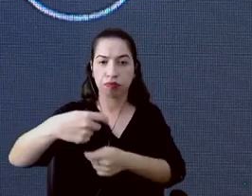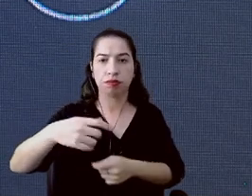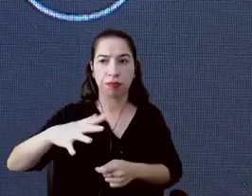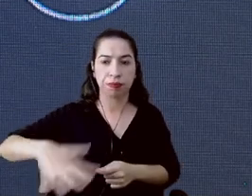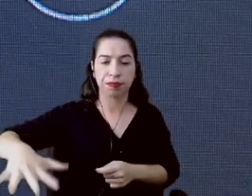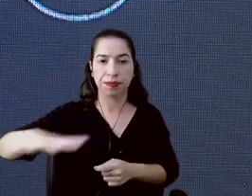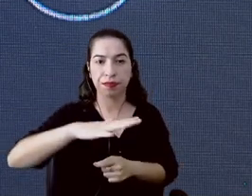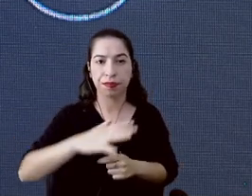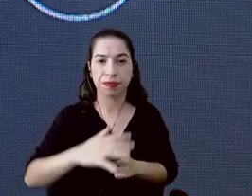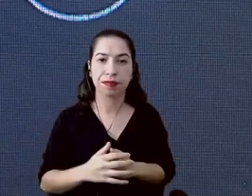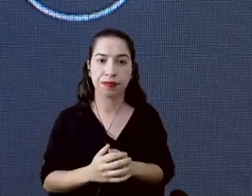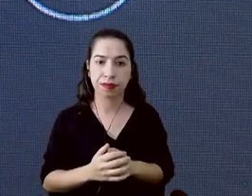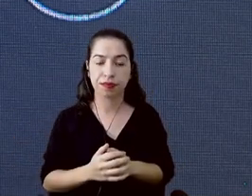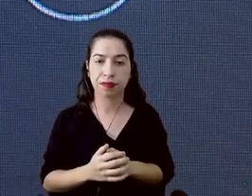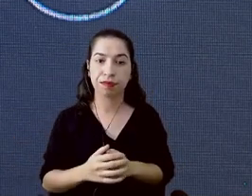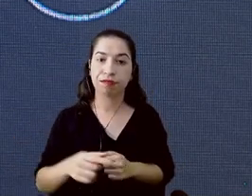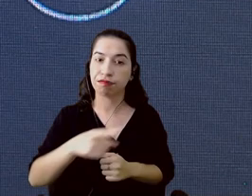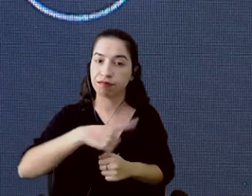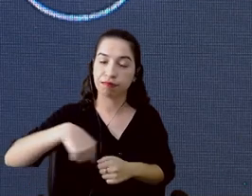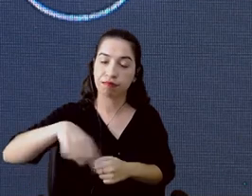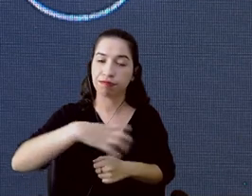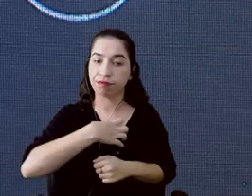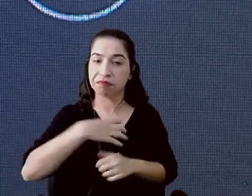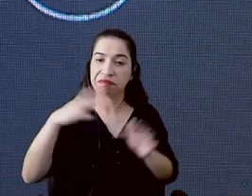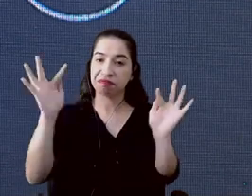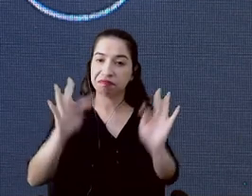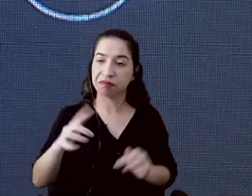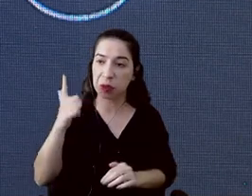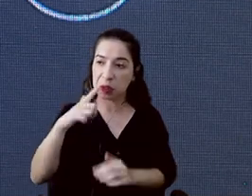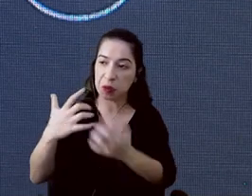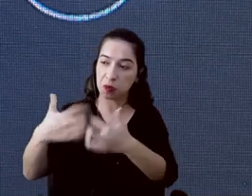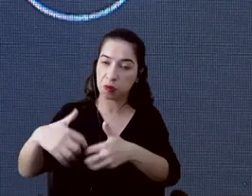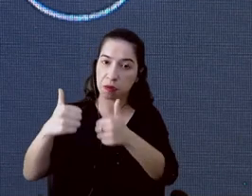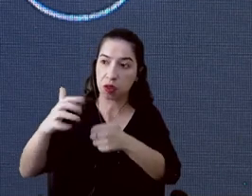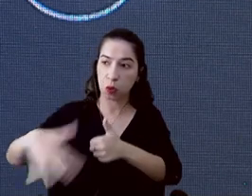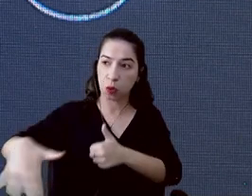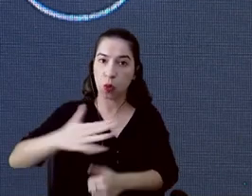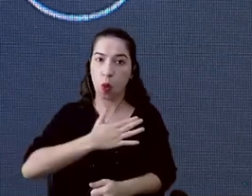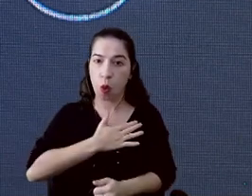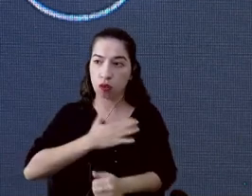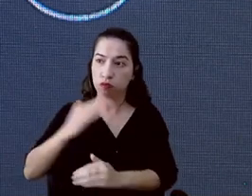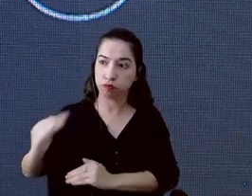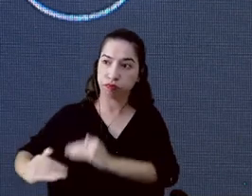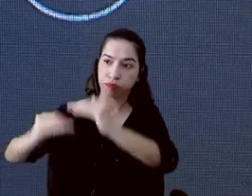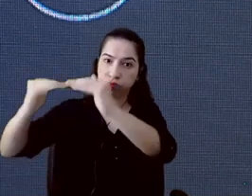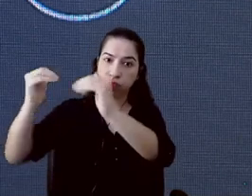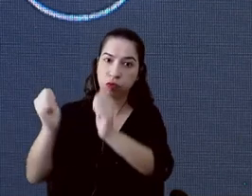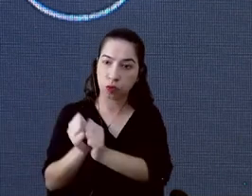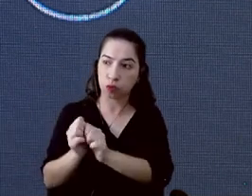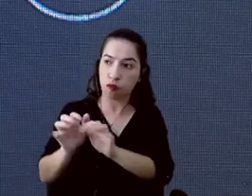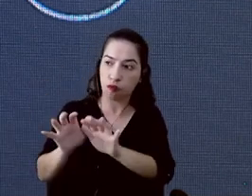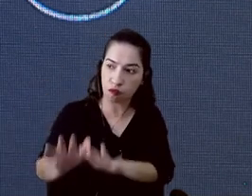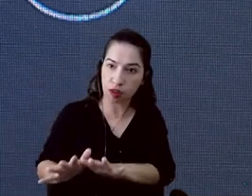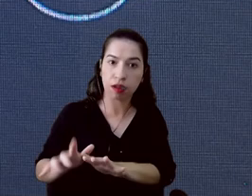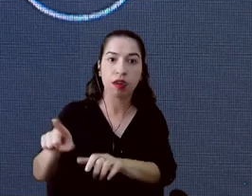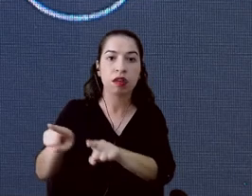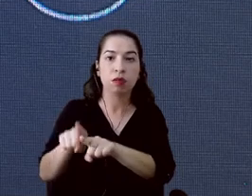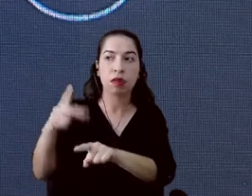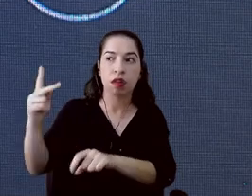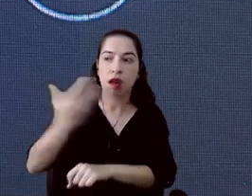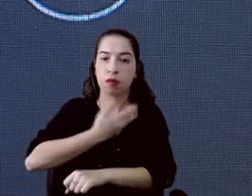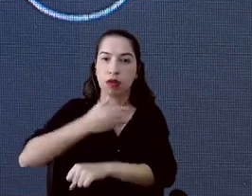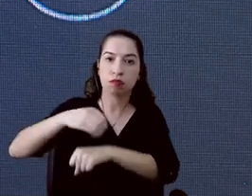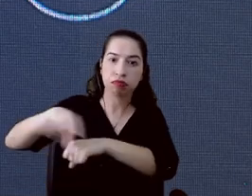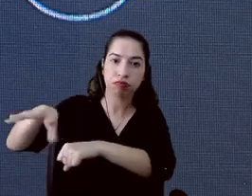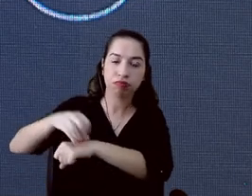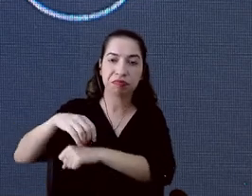e a gente fica muito feliz que funciona muito bem eles gostam crescem com a gente ficam voltam indicam para os amigos e assim que a gente vai